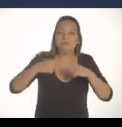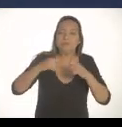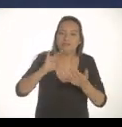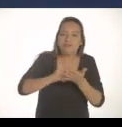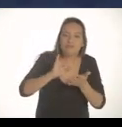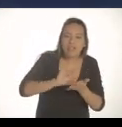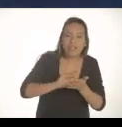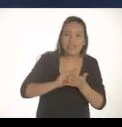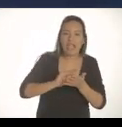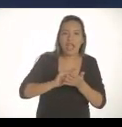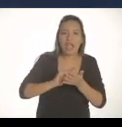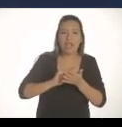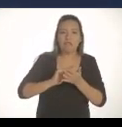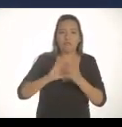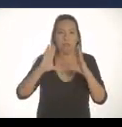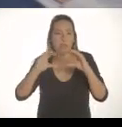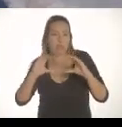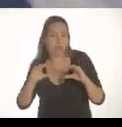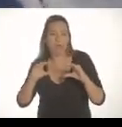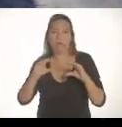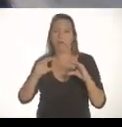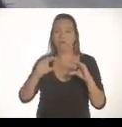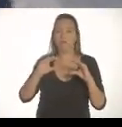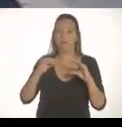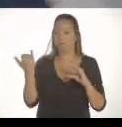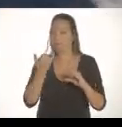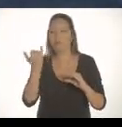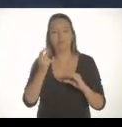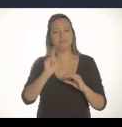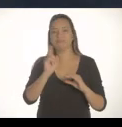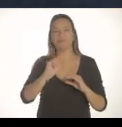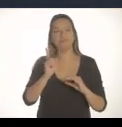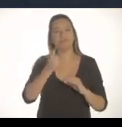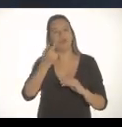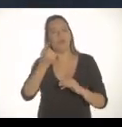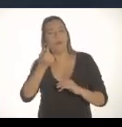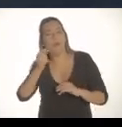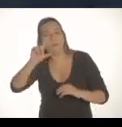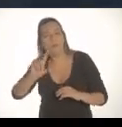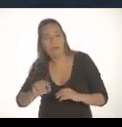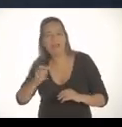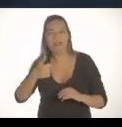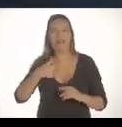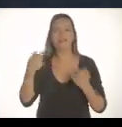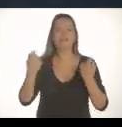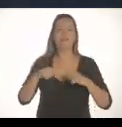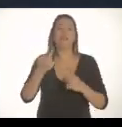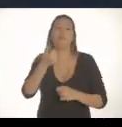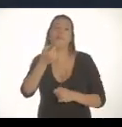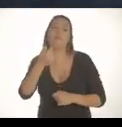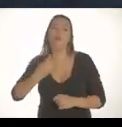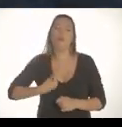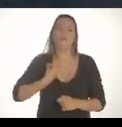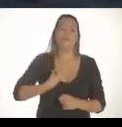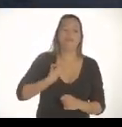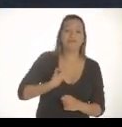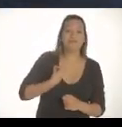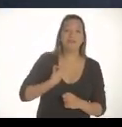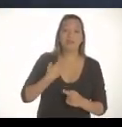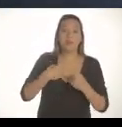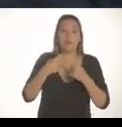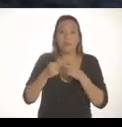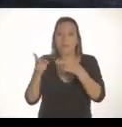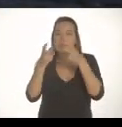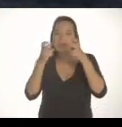garrafão, carniça. Essa foi a nossa infância aqui no Tahiti. Preciso de muito pouca coisa para viver, assim, eu não tenho a menor necessidade